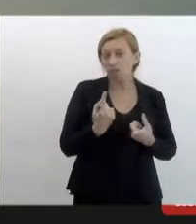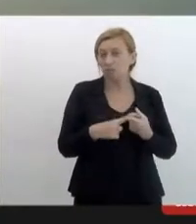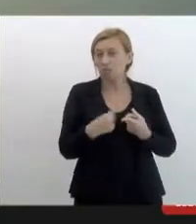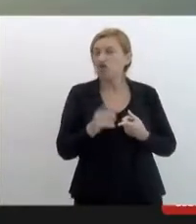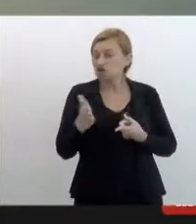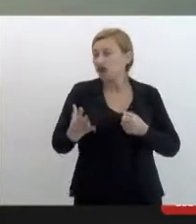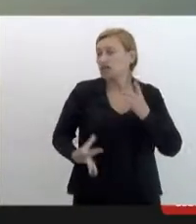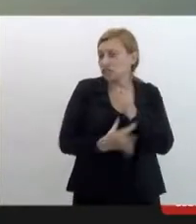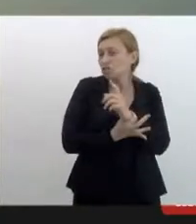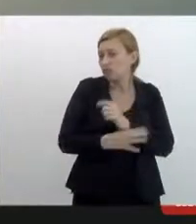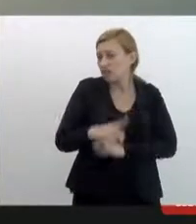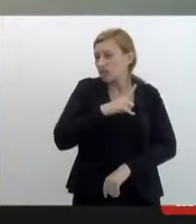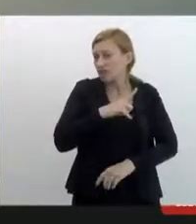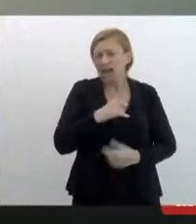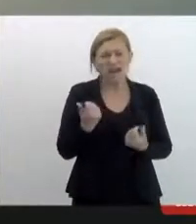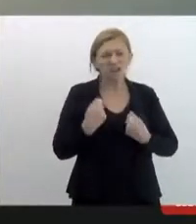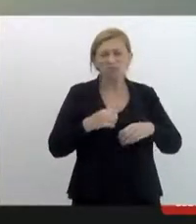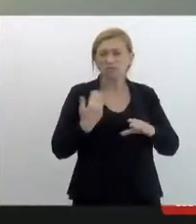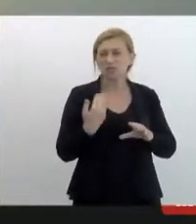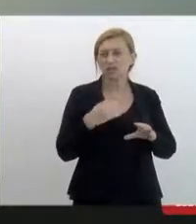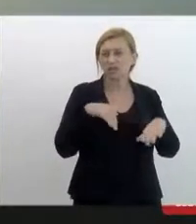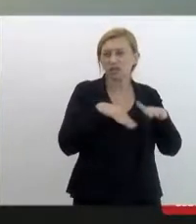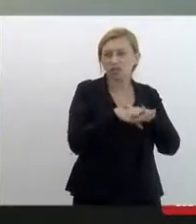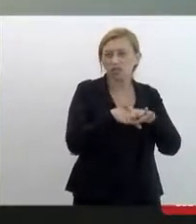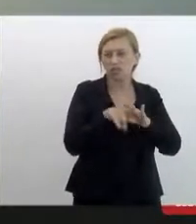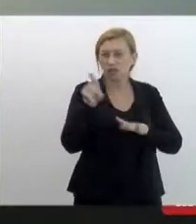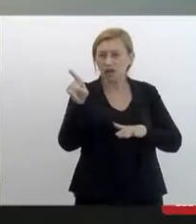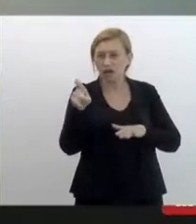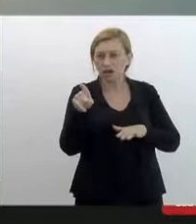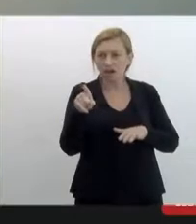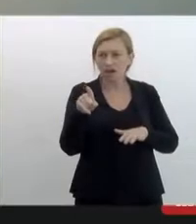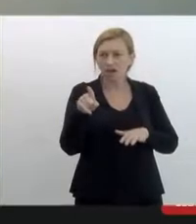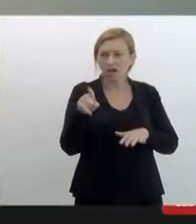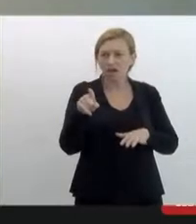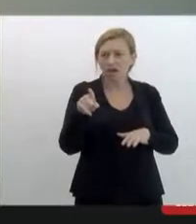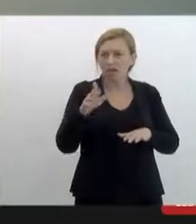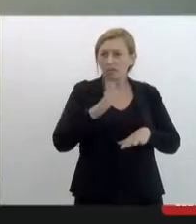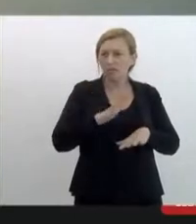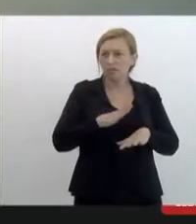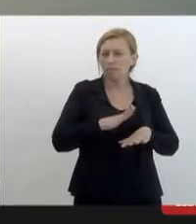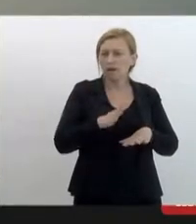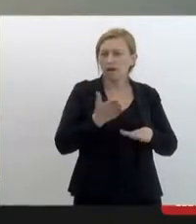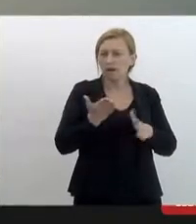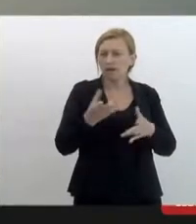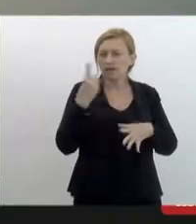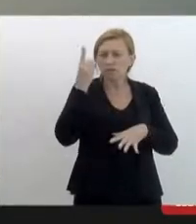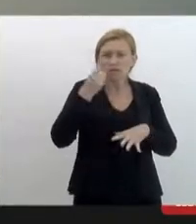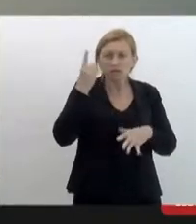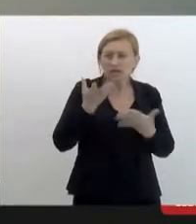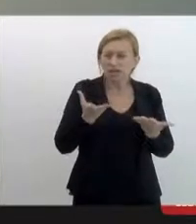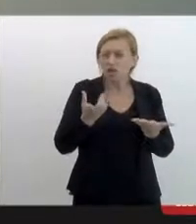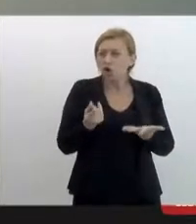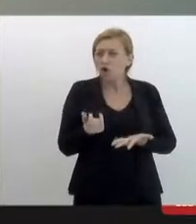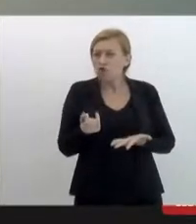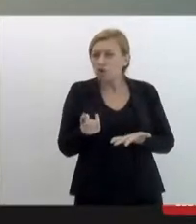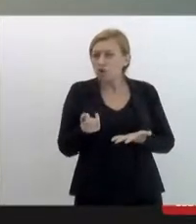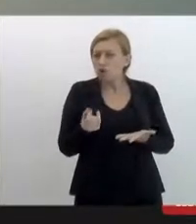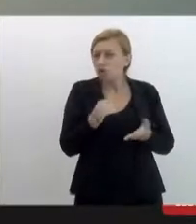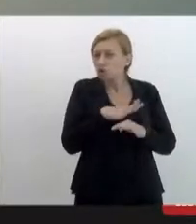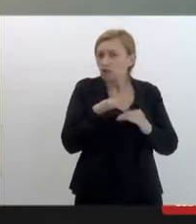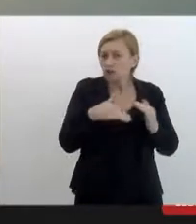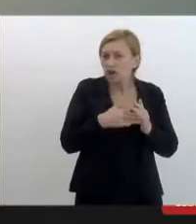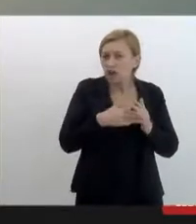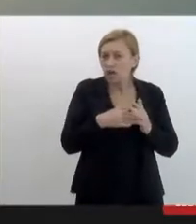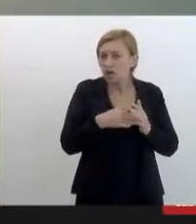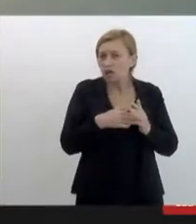tinha segurança, ó, não vou precisar de fazer o depósito lá na frente, faço na esfera, e mais do que isso, deputados, do valor integral do auto de